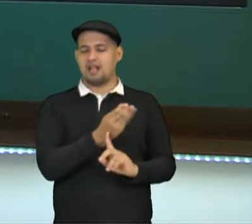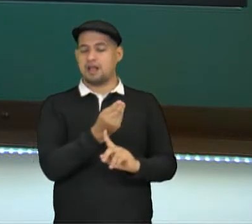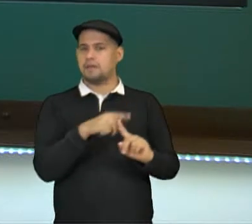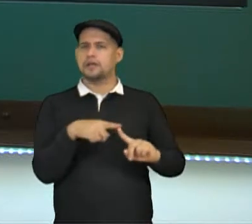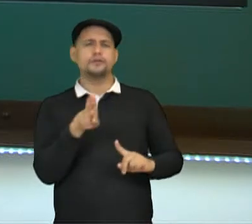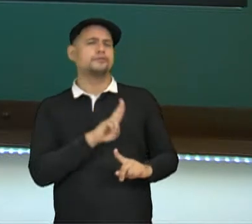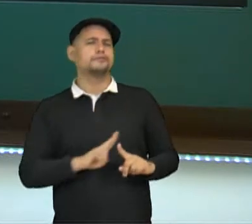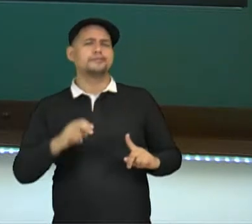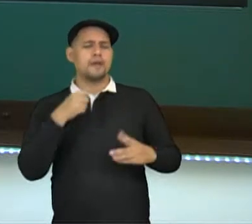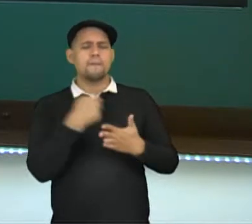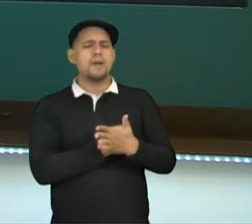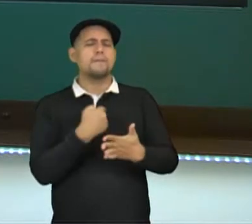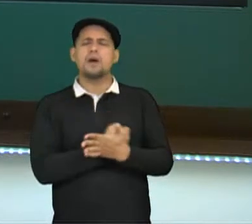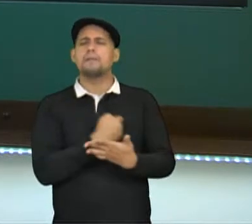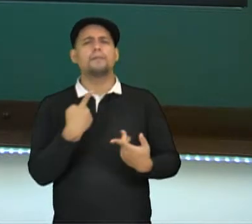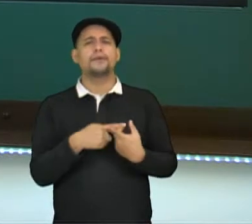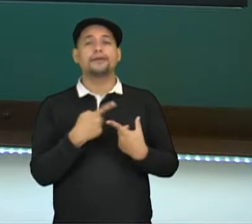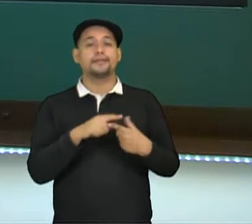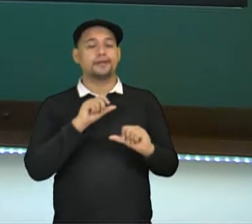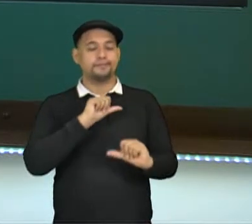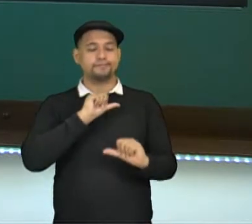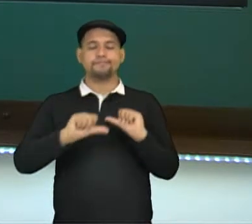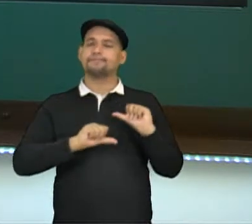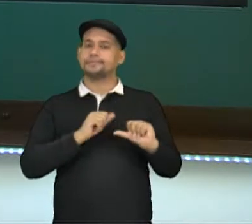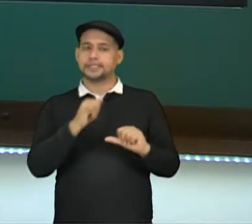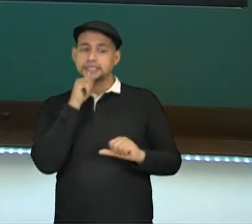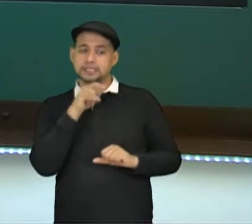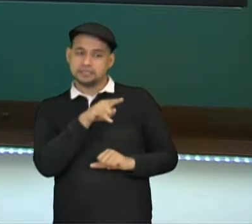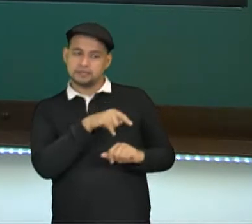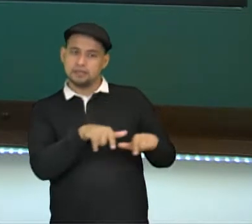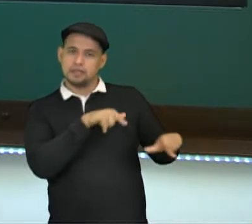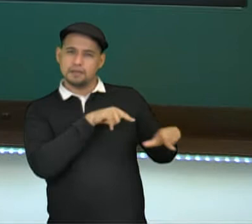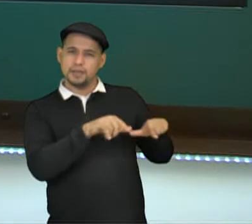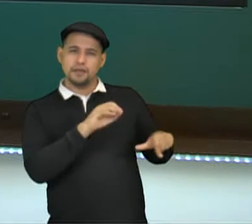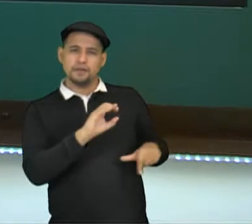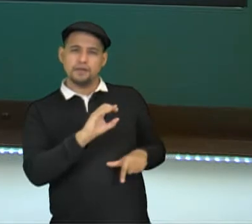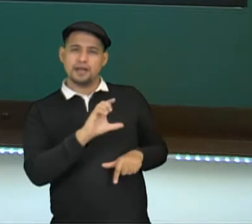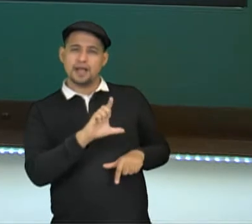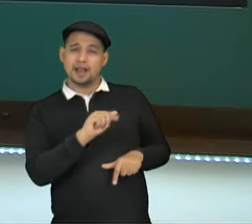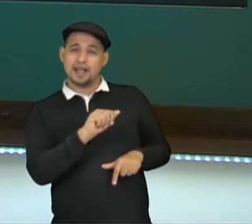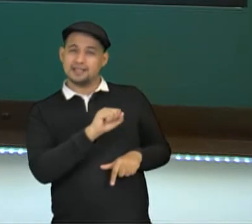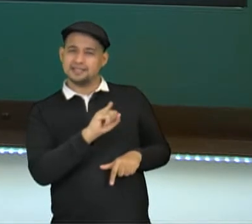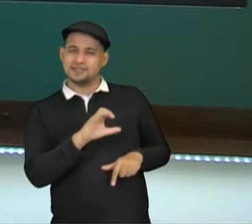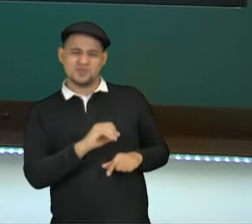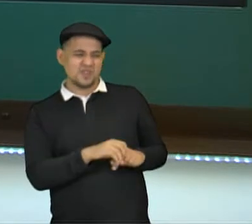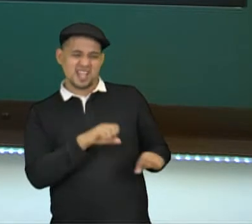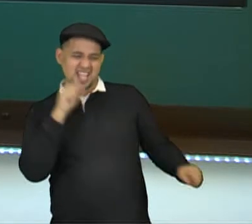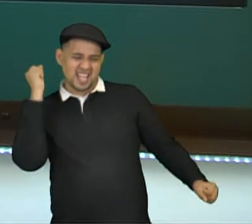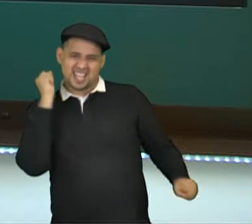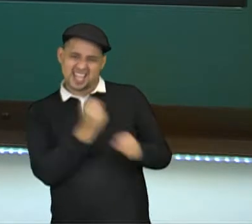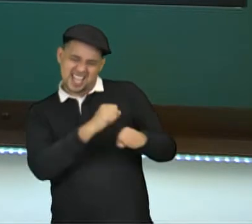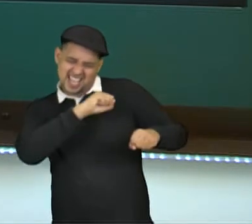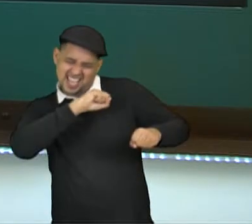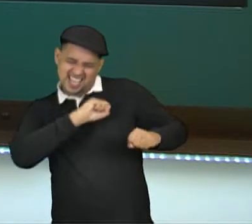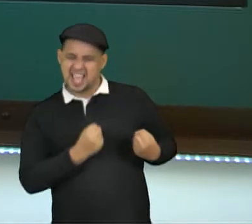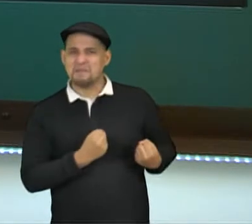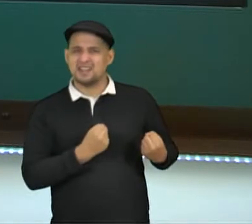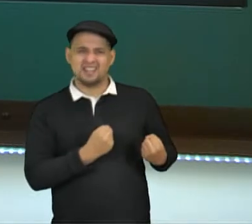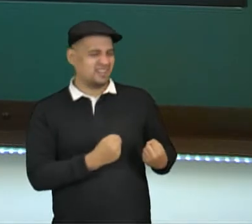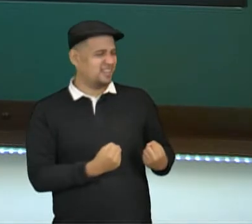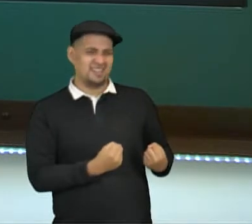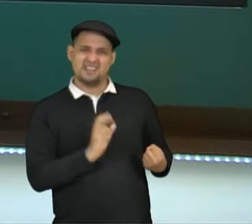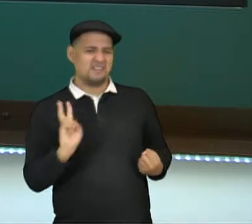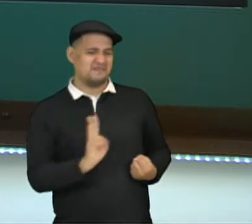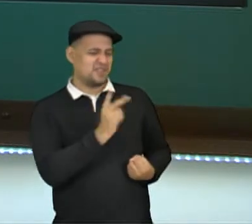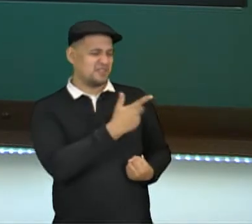violência porque eles estão dando a entender assim, se você vê uma obra clássica na tua frente, quebre essa porcaria, quebre isso, que isso daí não vale nada, o que vale é